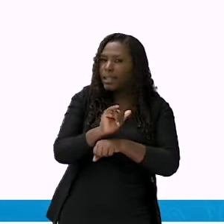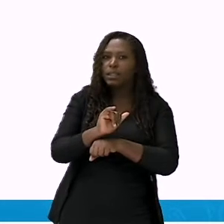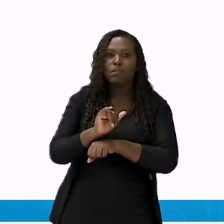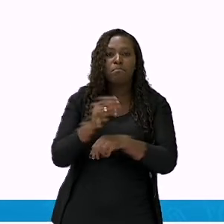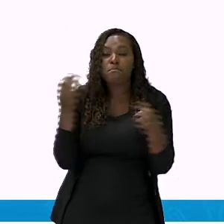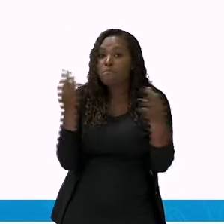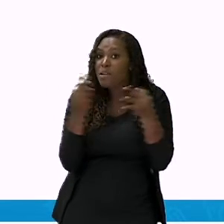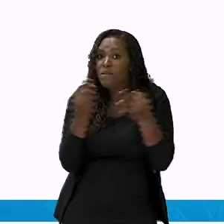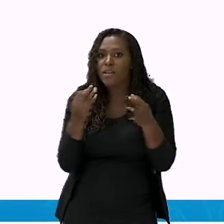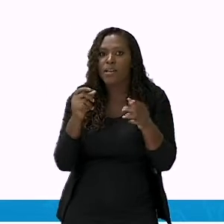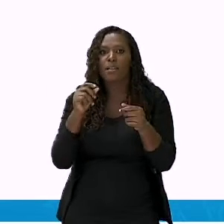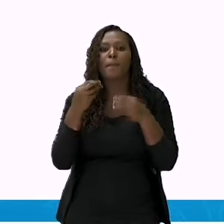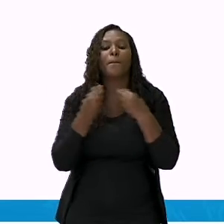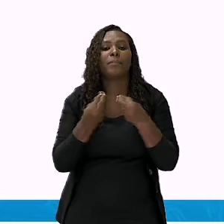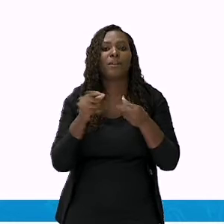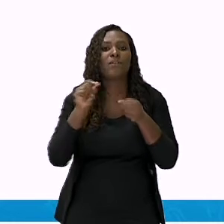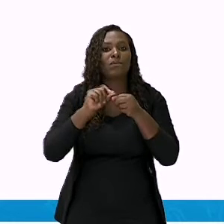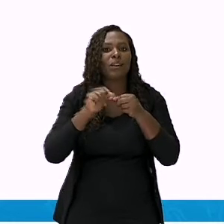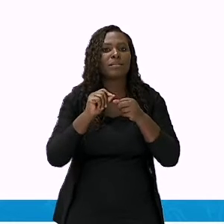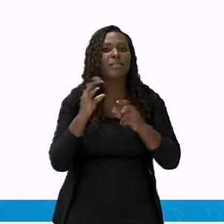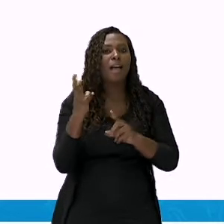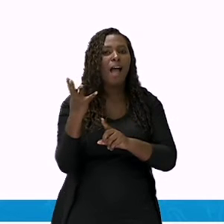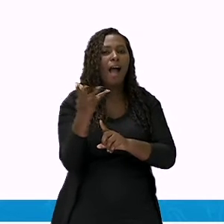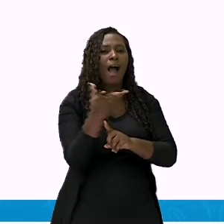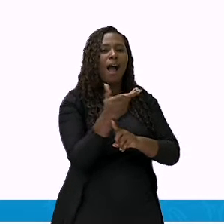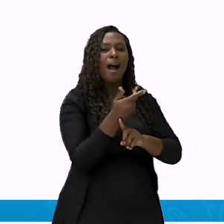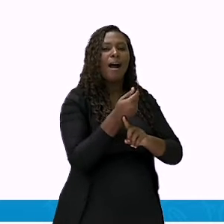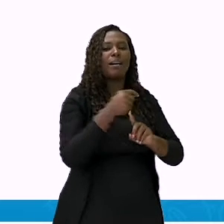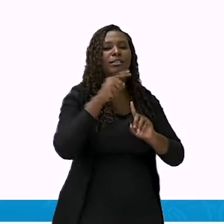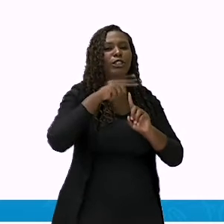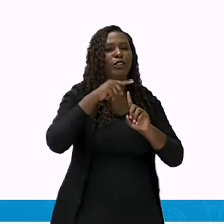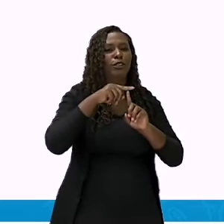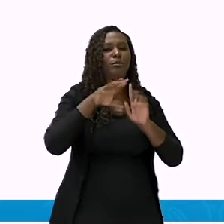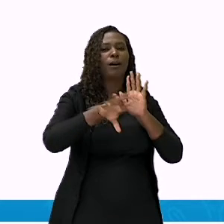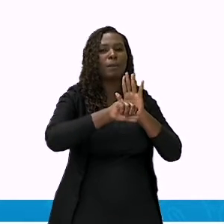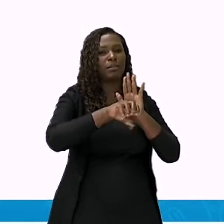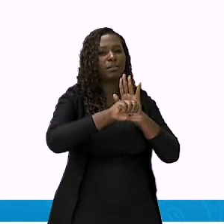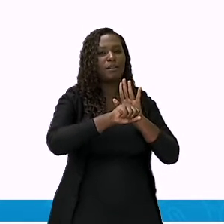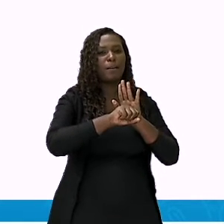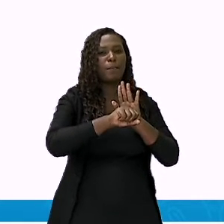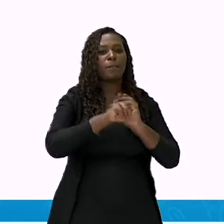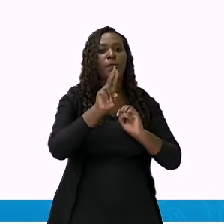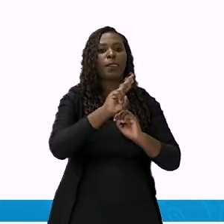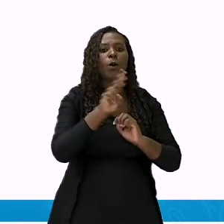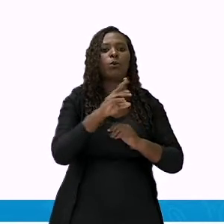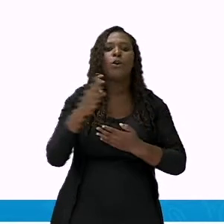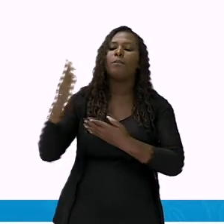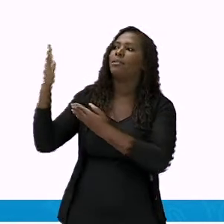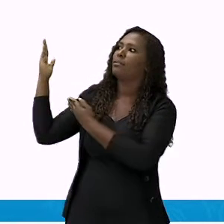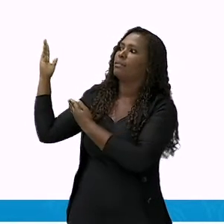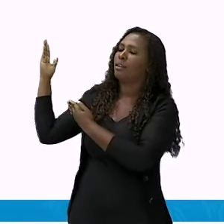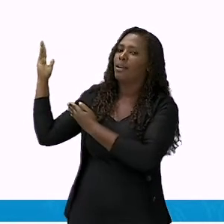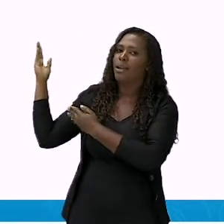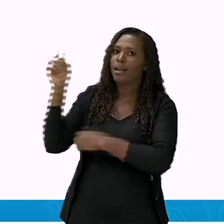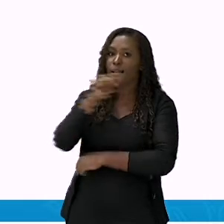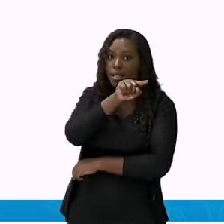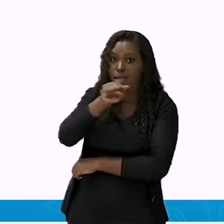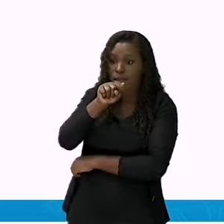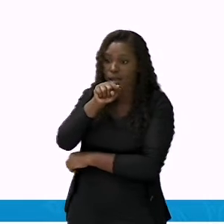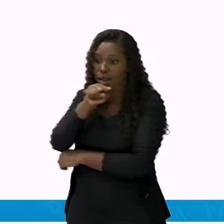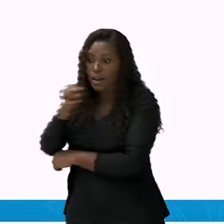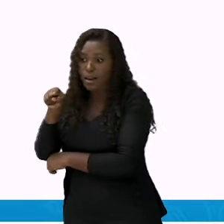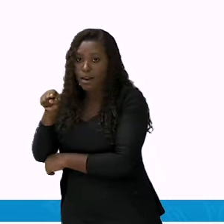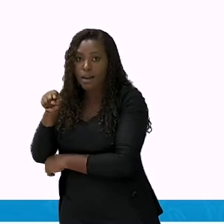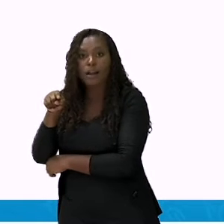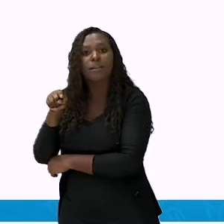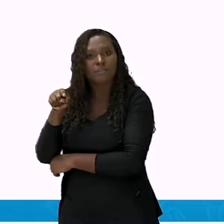expoentes da arte abstrata, que é o Kandinsky e o Pollock, que nós vamos apresentar agora. Mas eu